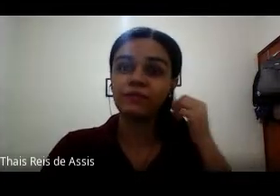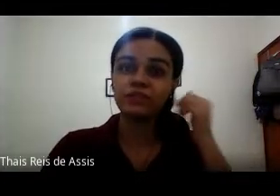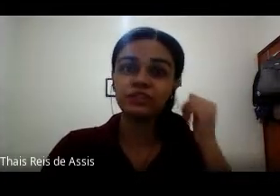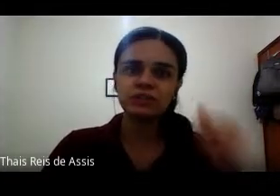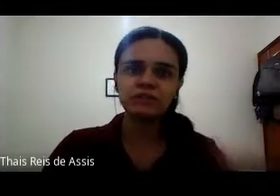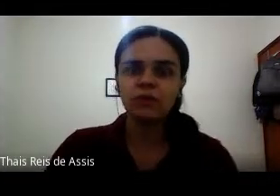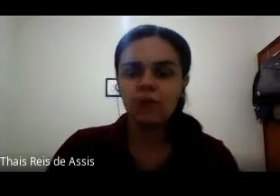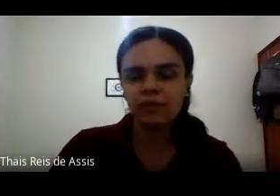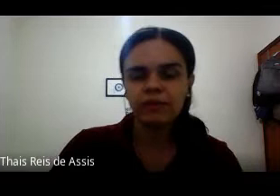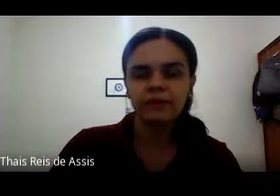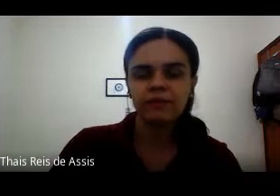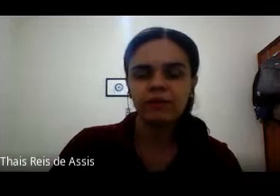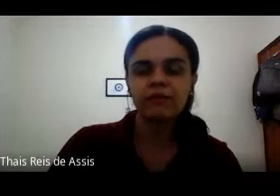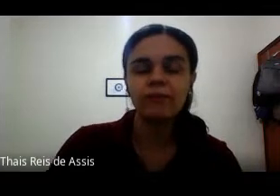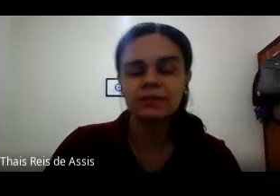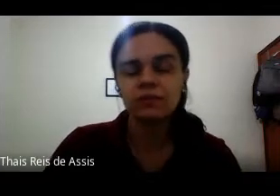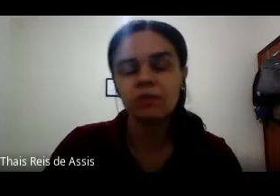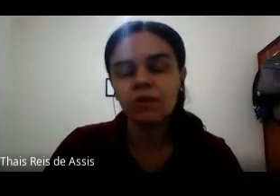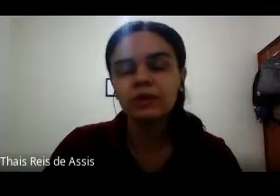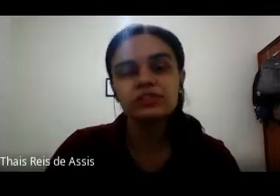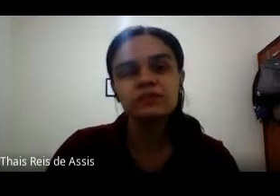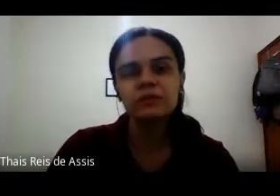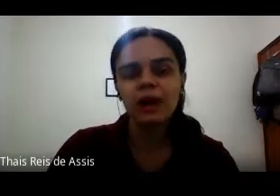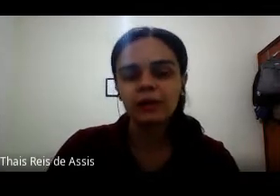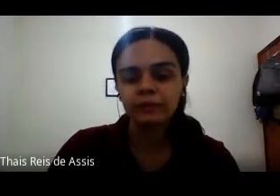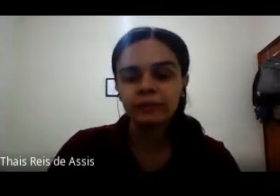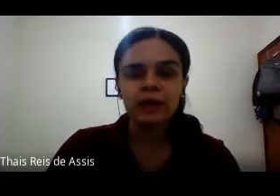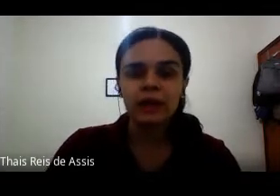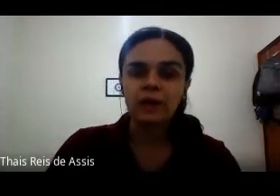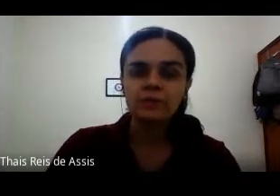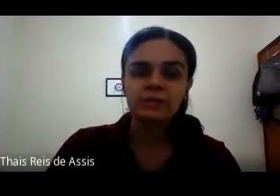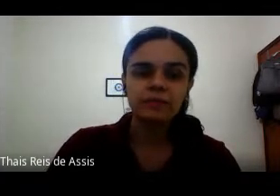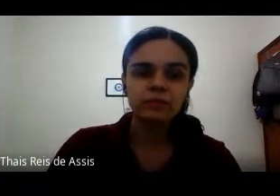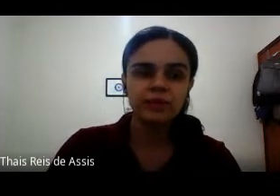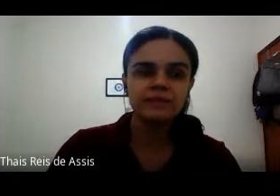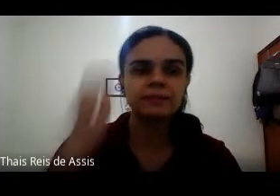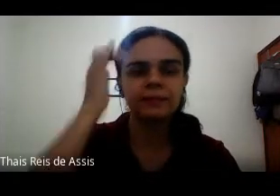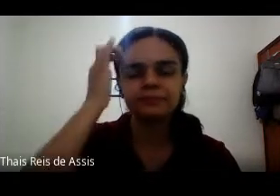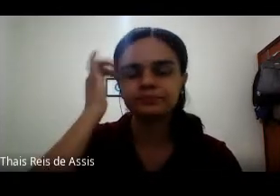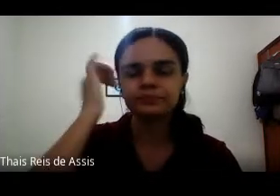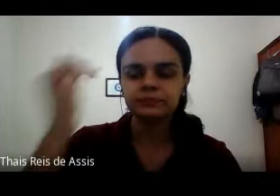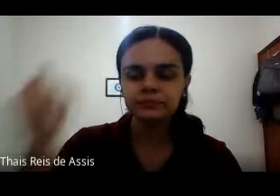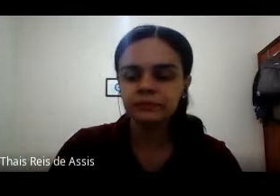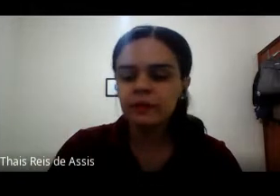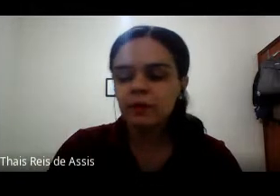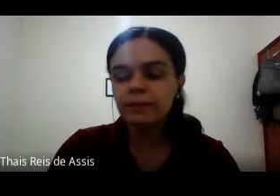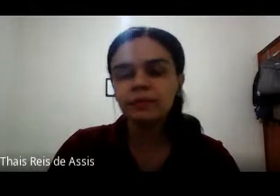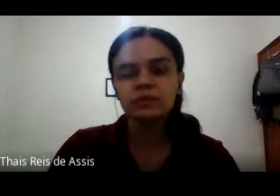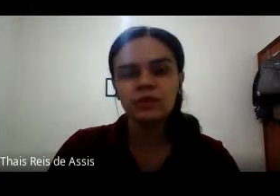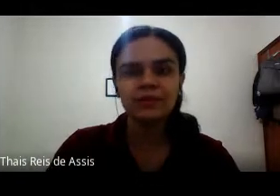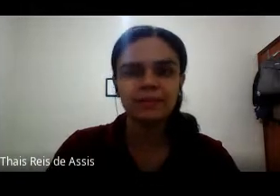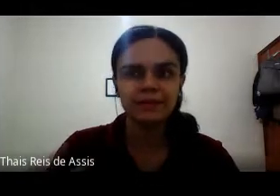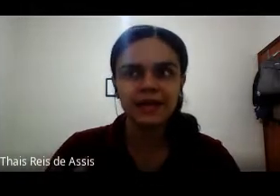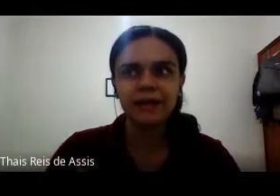formação afetiva, com a formação cognitiva do aluno. A coisa é muito mais ampla. Então, o Libane